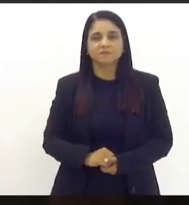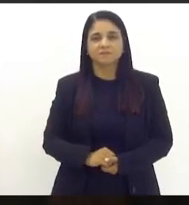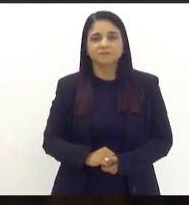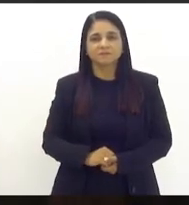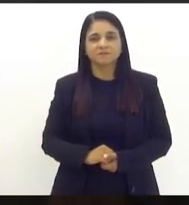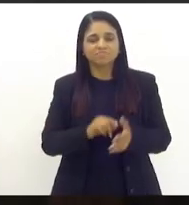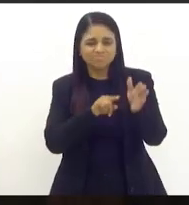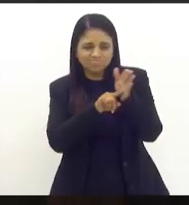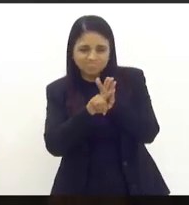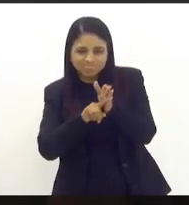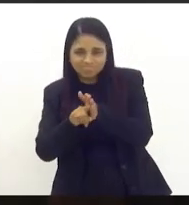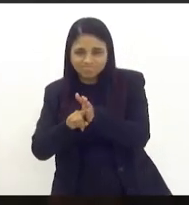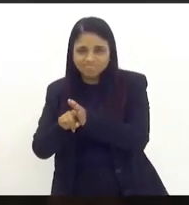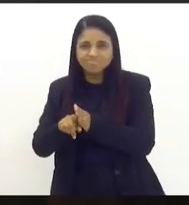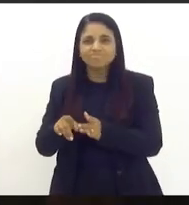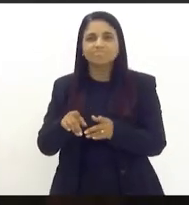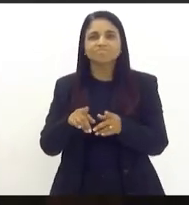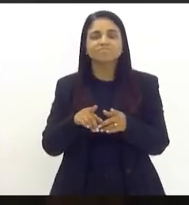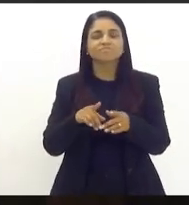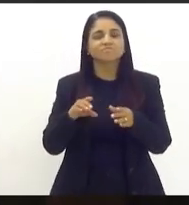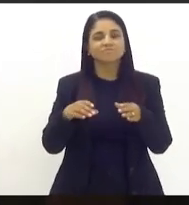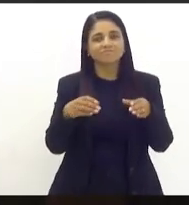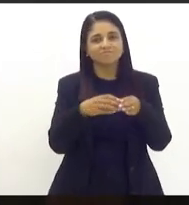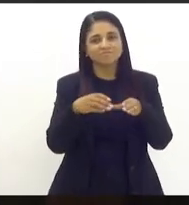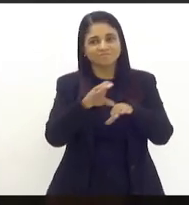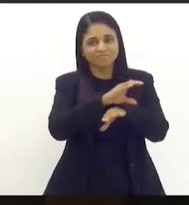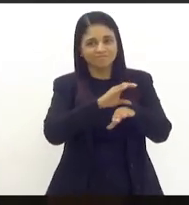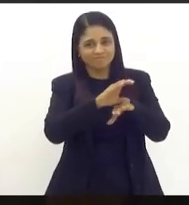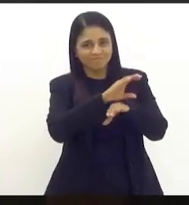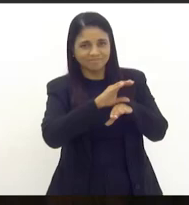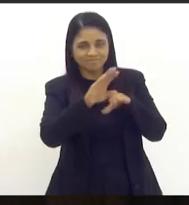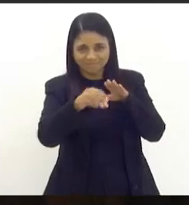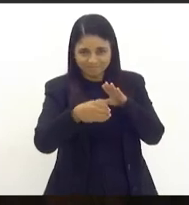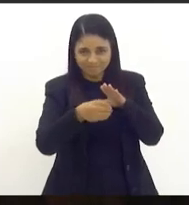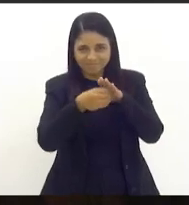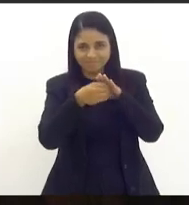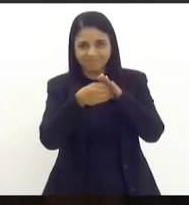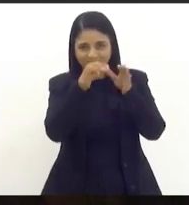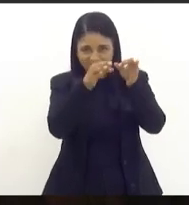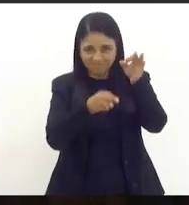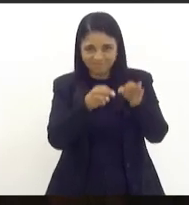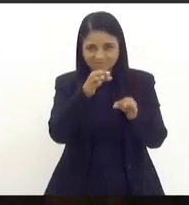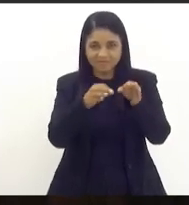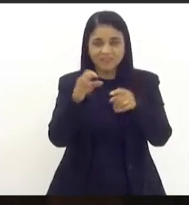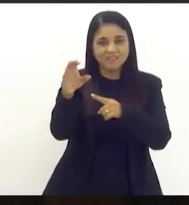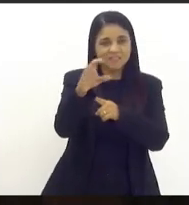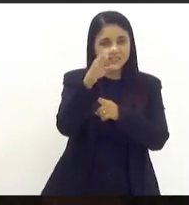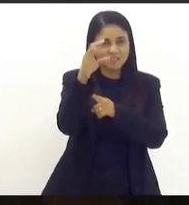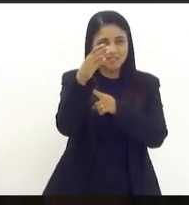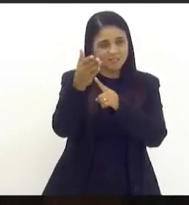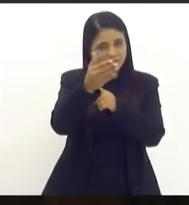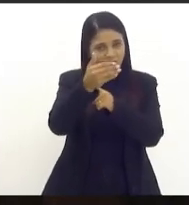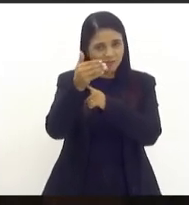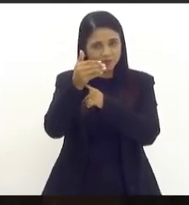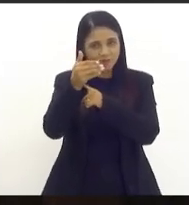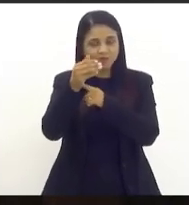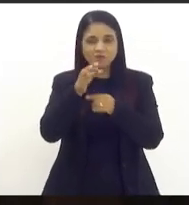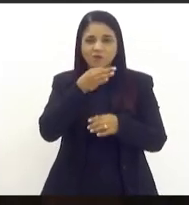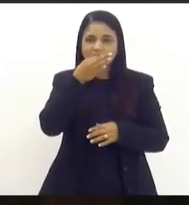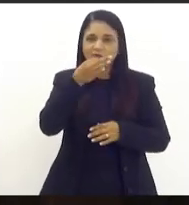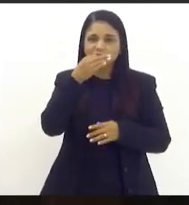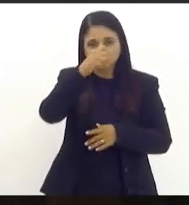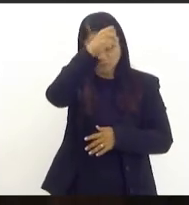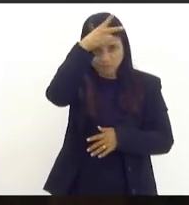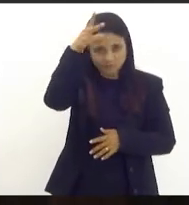é Estadual pendente parecer da comissão de constituição e justiça e de ciência e tecnologia e de assunto